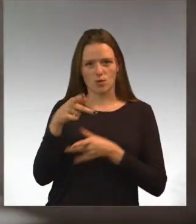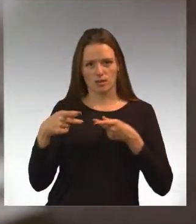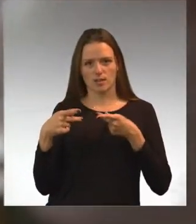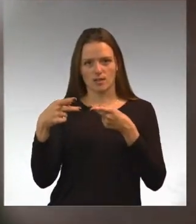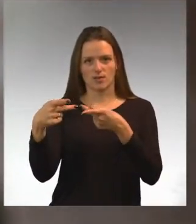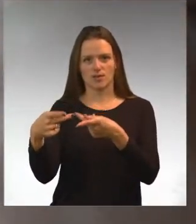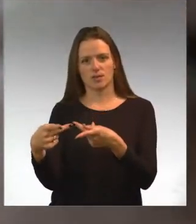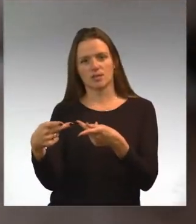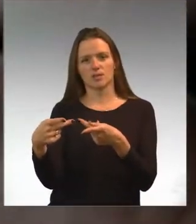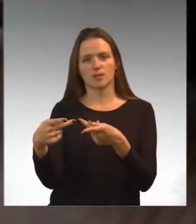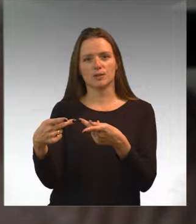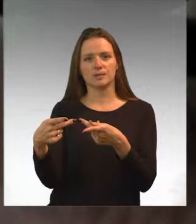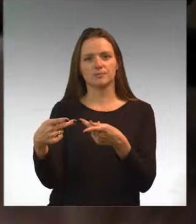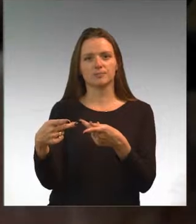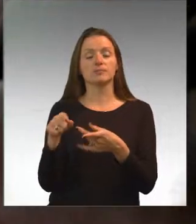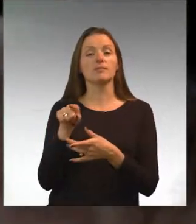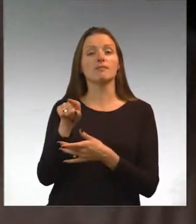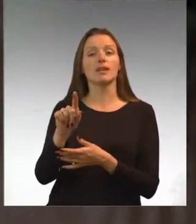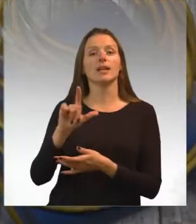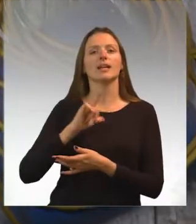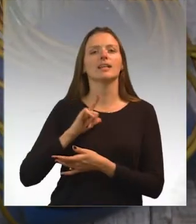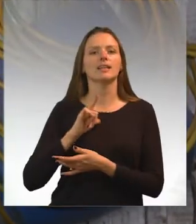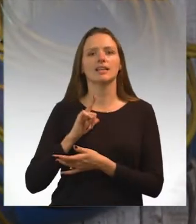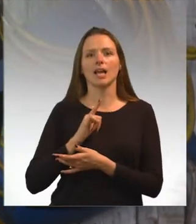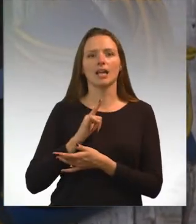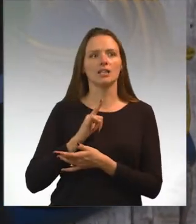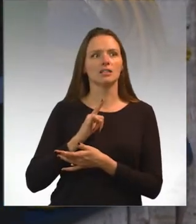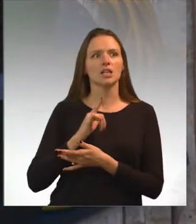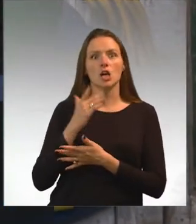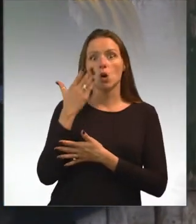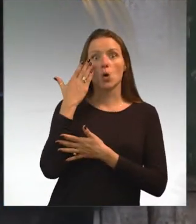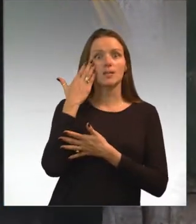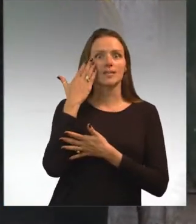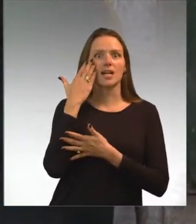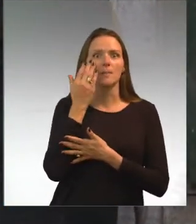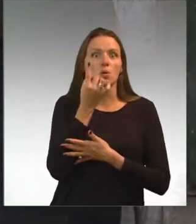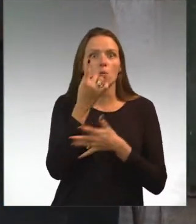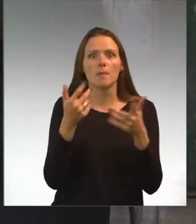visitou, ele tem um saber que só ele domina.